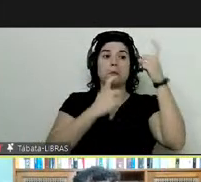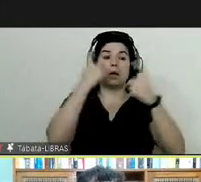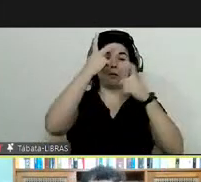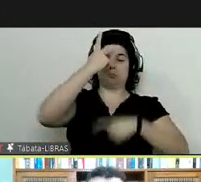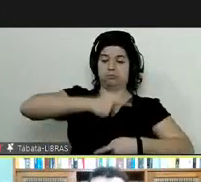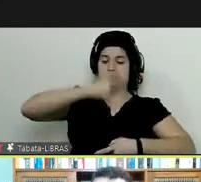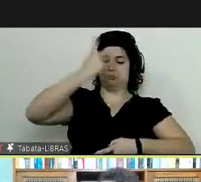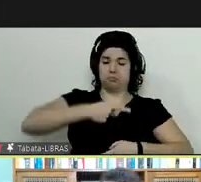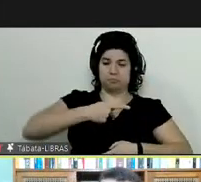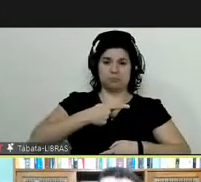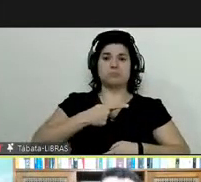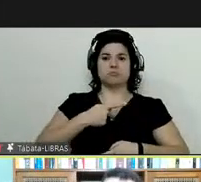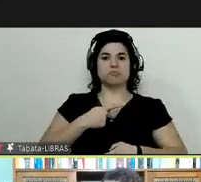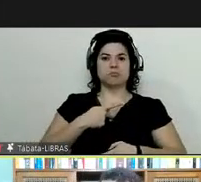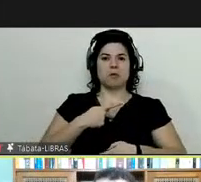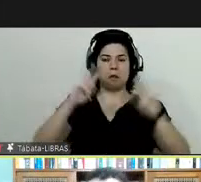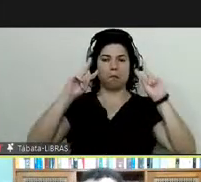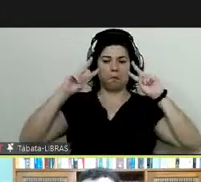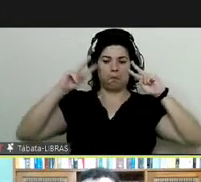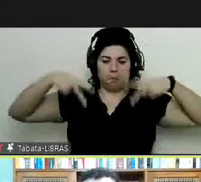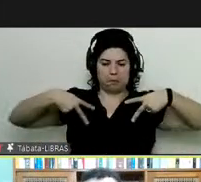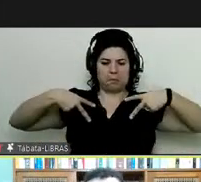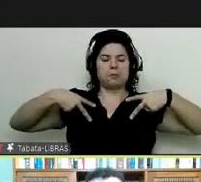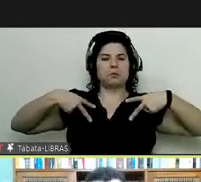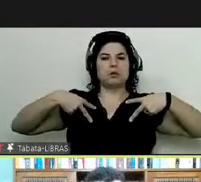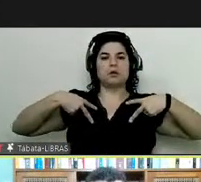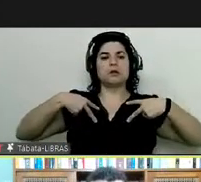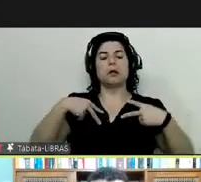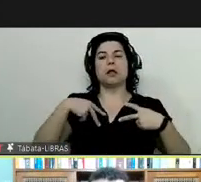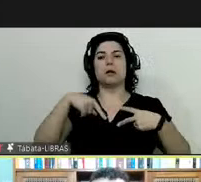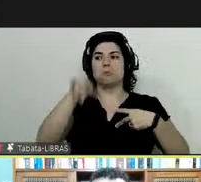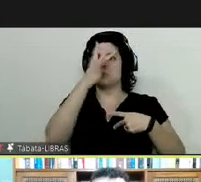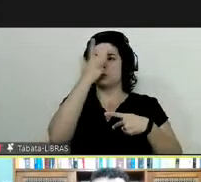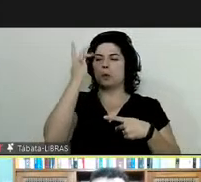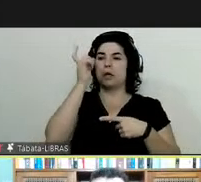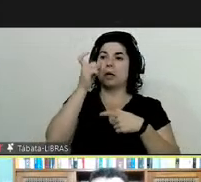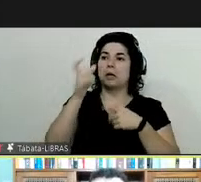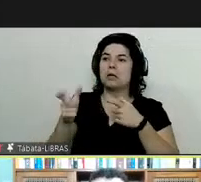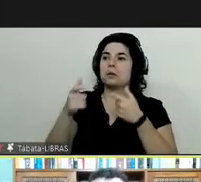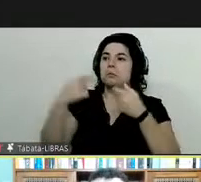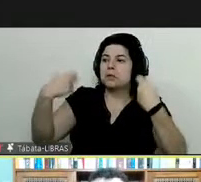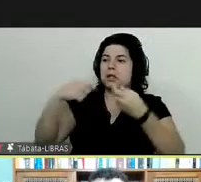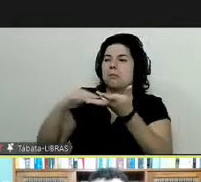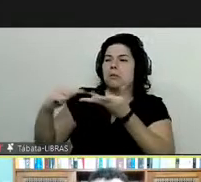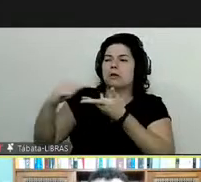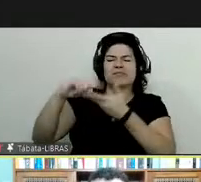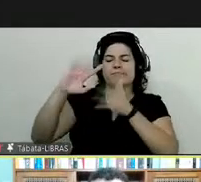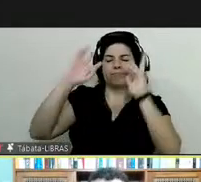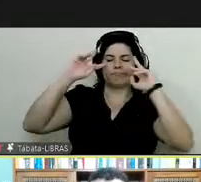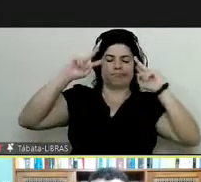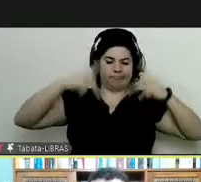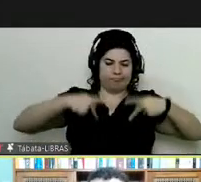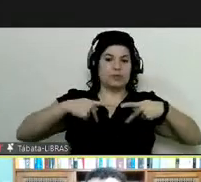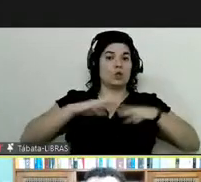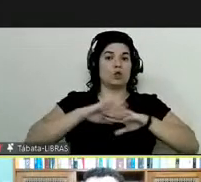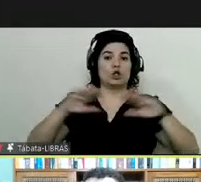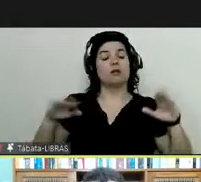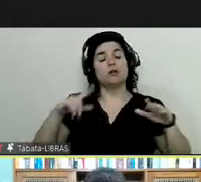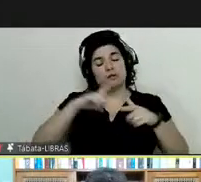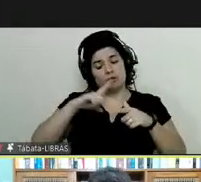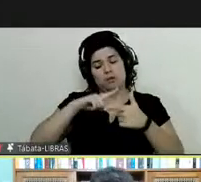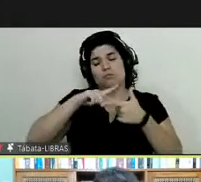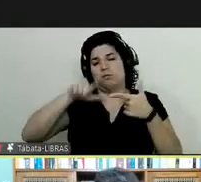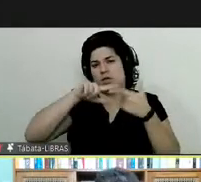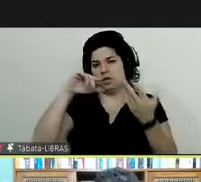mesmo com a sua própria vaidade do que com os interesses do povo tudo isso a presente até os dias de hoje são problemas aí que